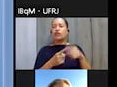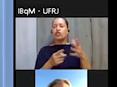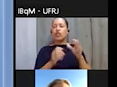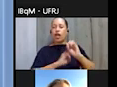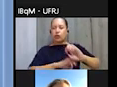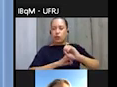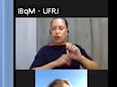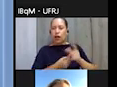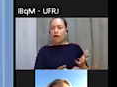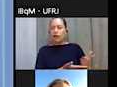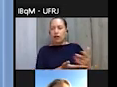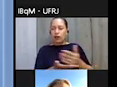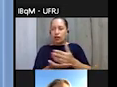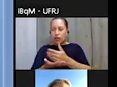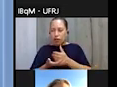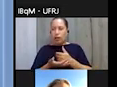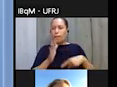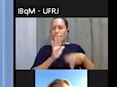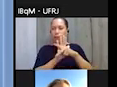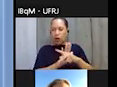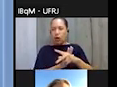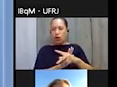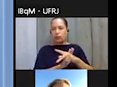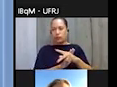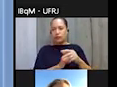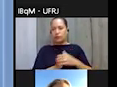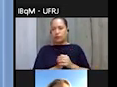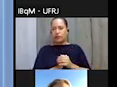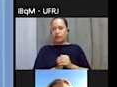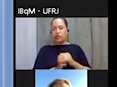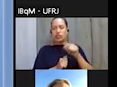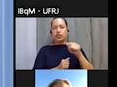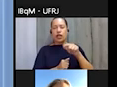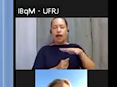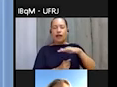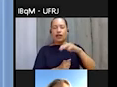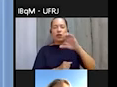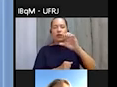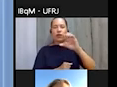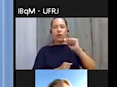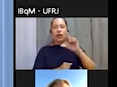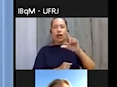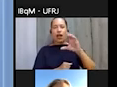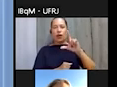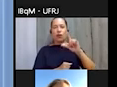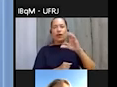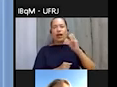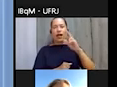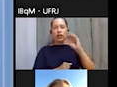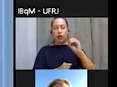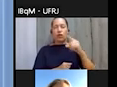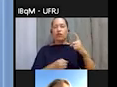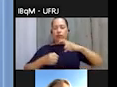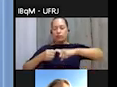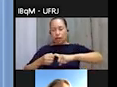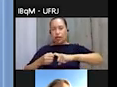recolher via a doação espontânea, foi feita uma parceria com o Batalhão da Polícia de Meio Ambiente